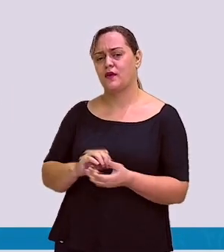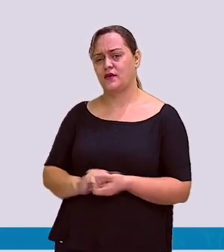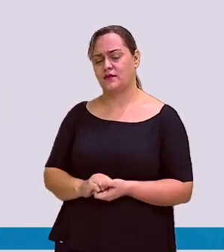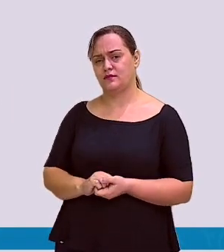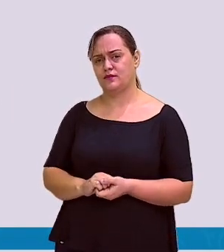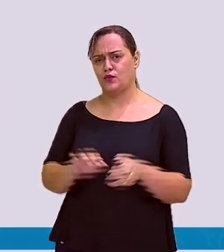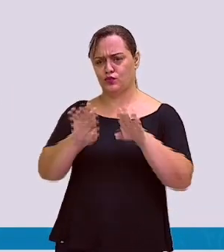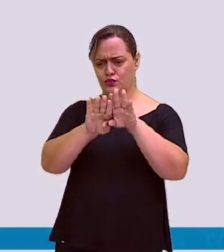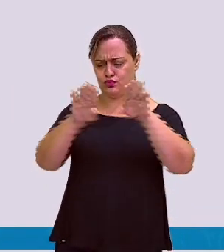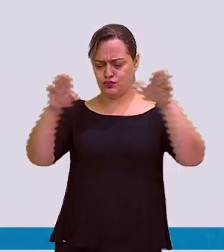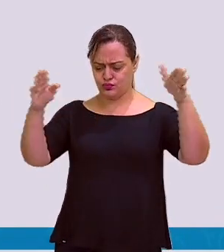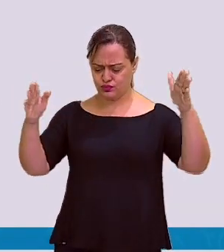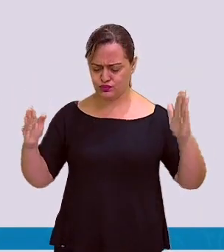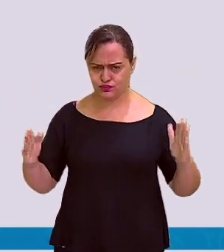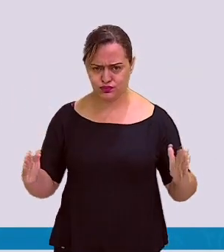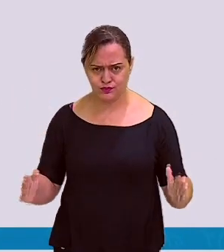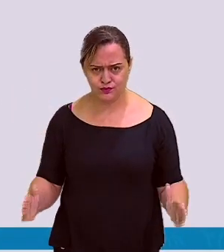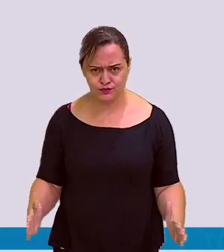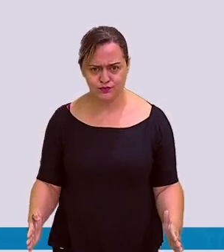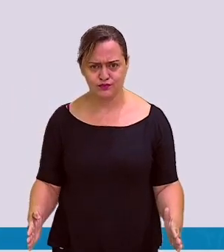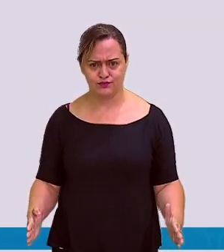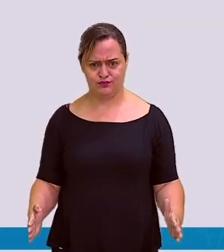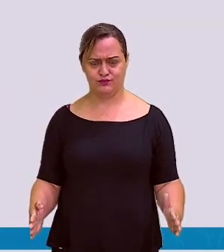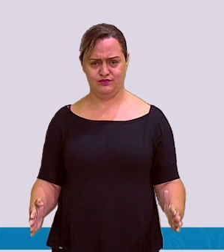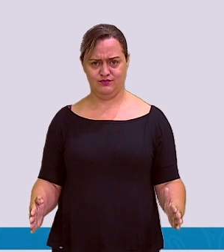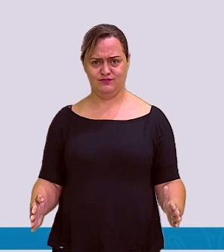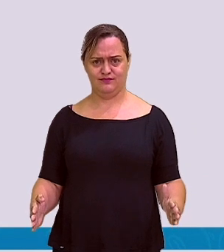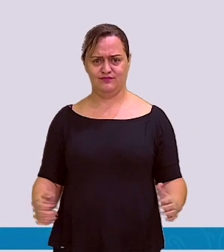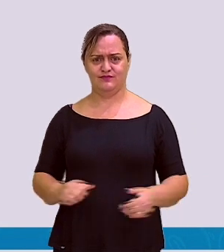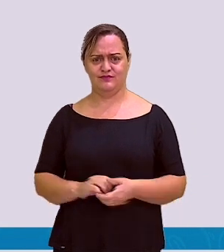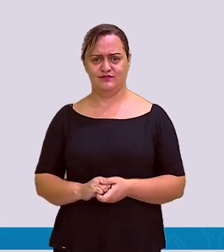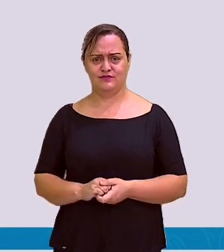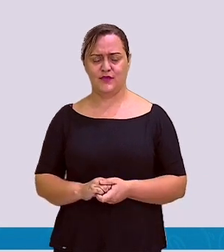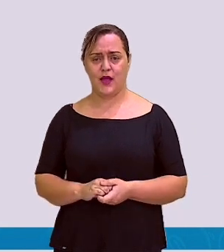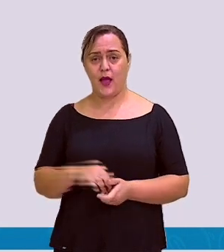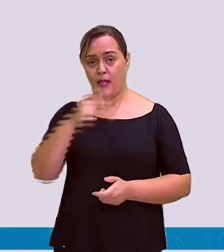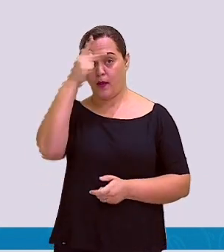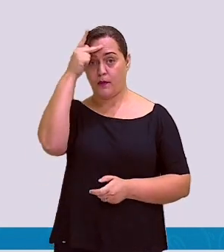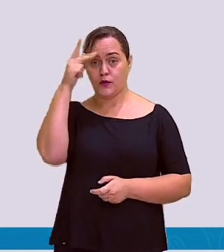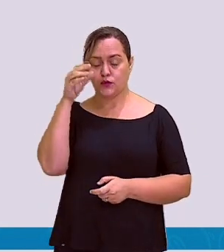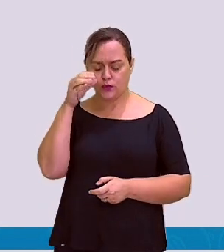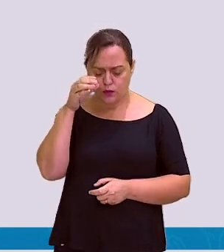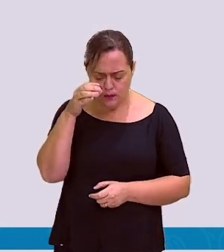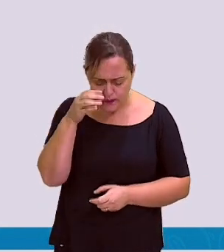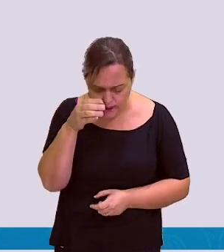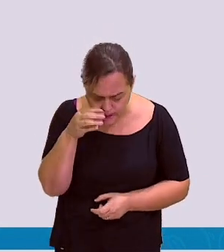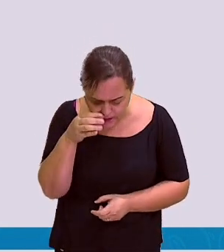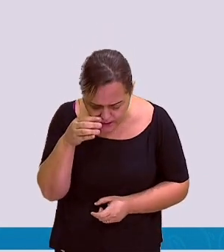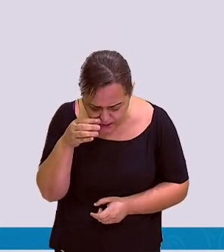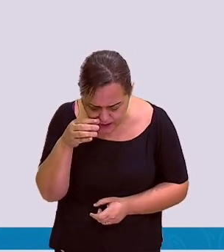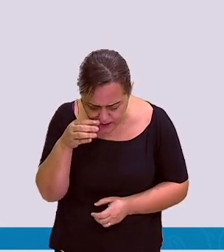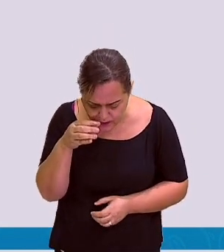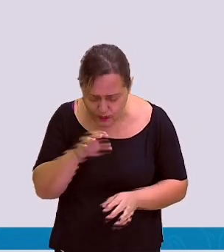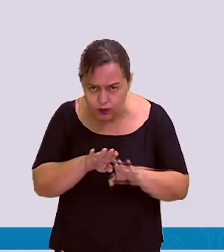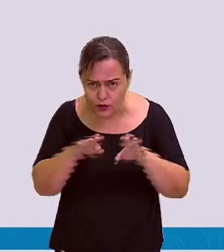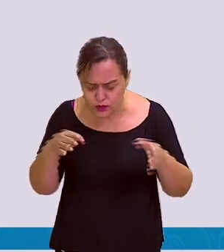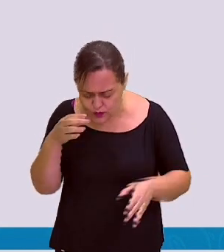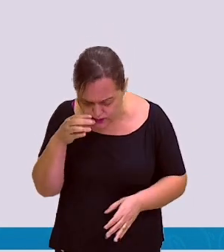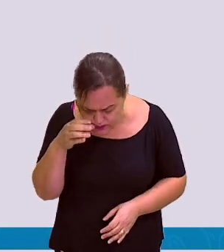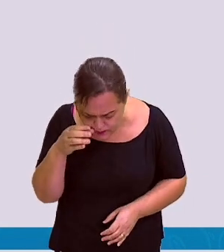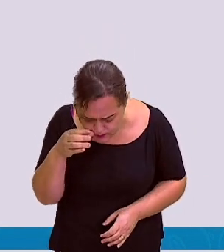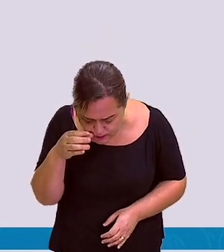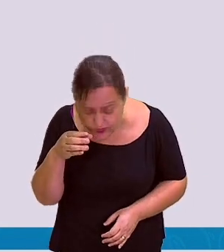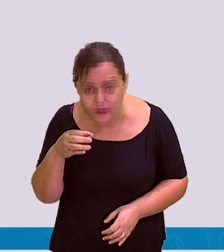era grande, diferente dos outros, né? Que não eram tão grandes. Aqui ele já tinha um formato mais vertical. Você pode olhar dentro da